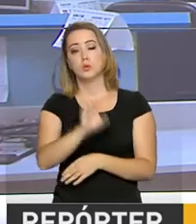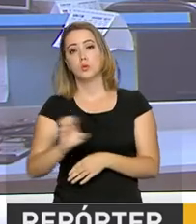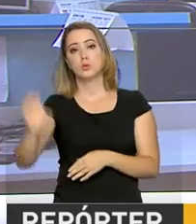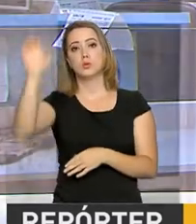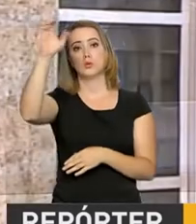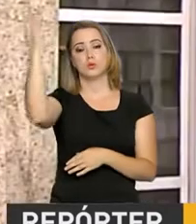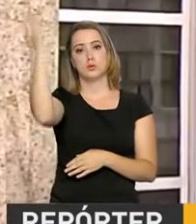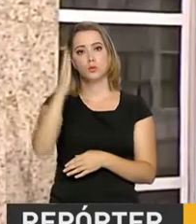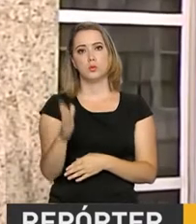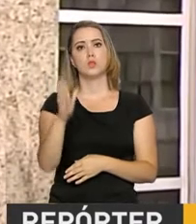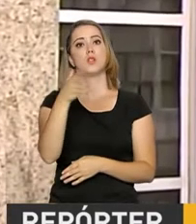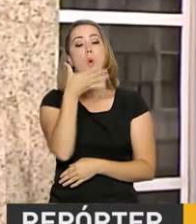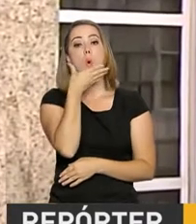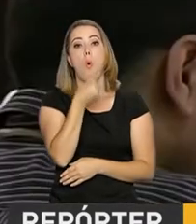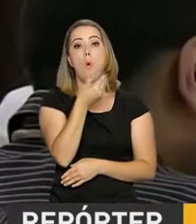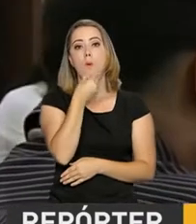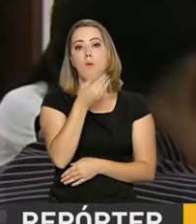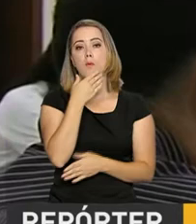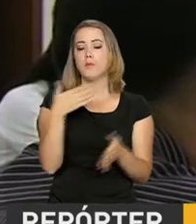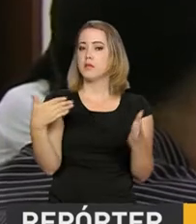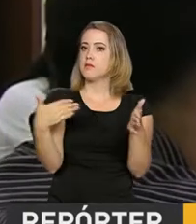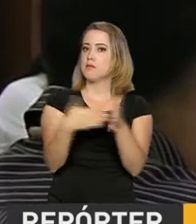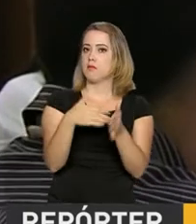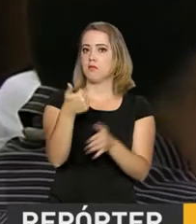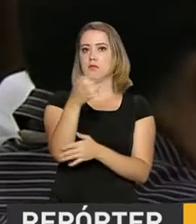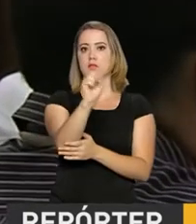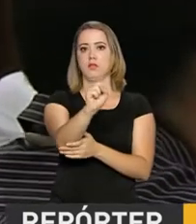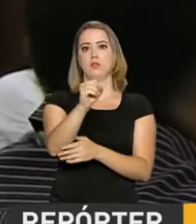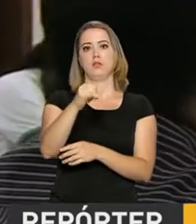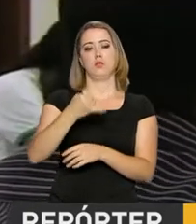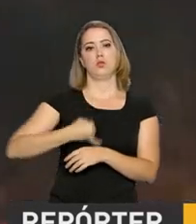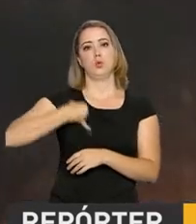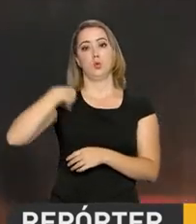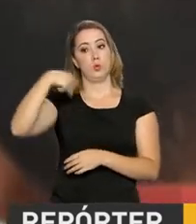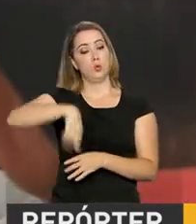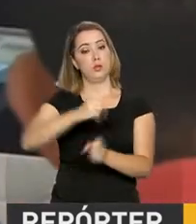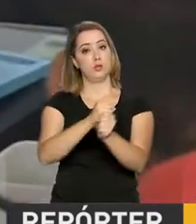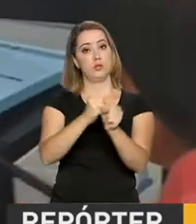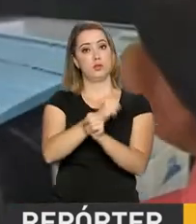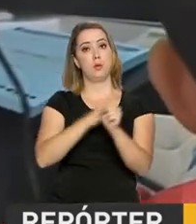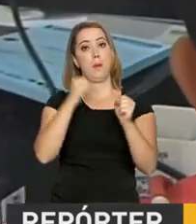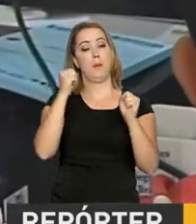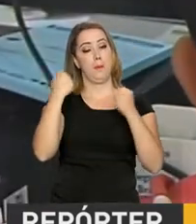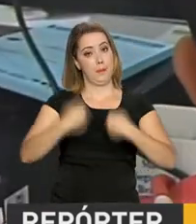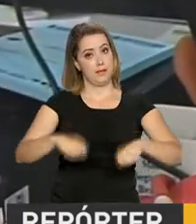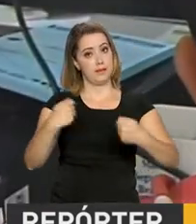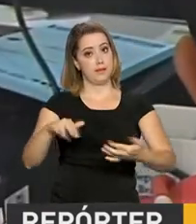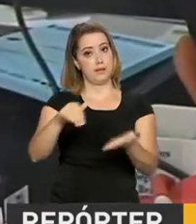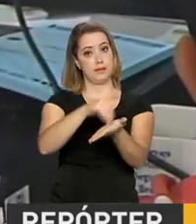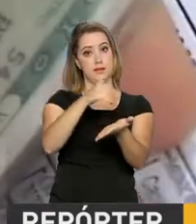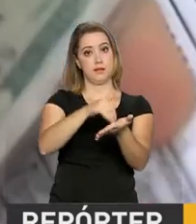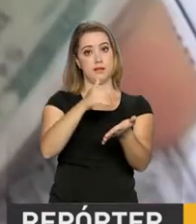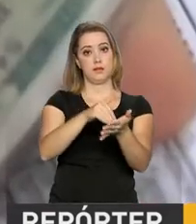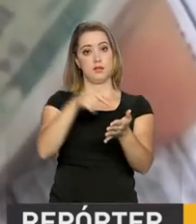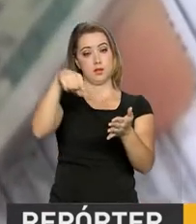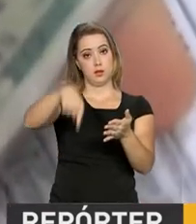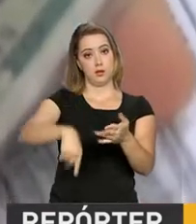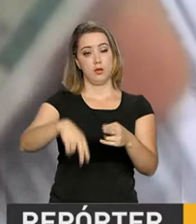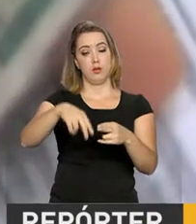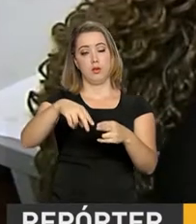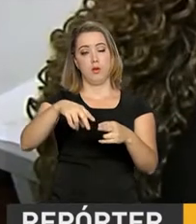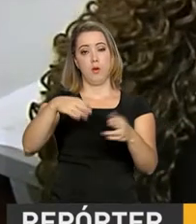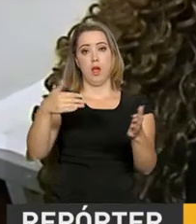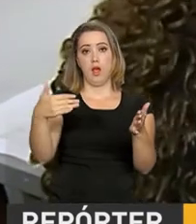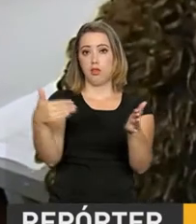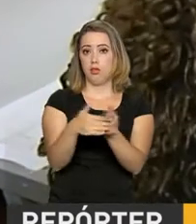sexo masculino que completam 18 anos em 2017 devem se inscrever até o último dia do mês de junho